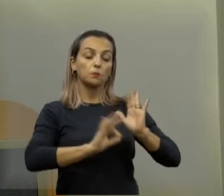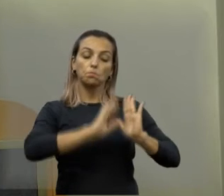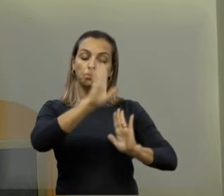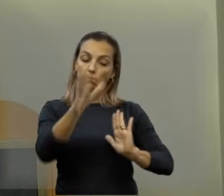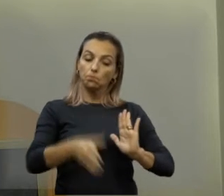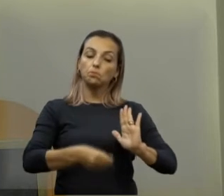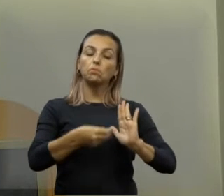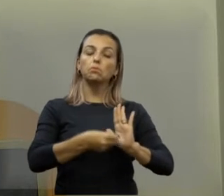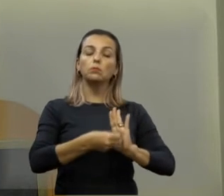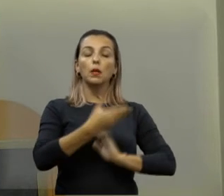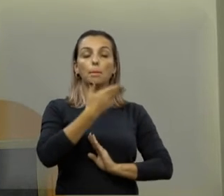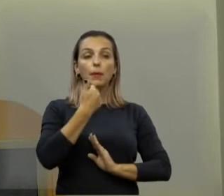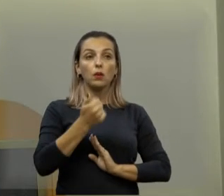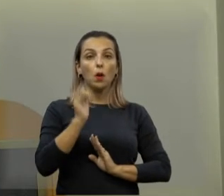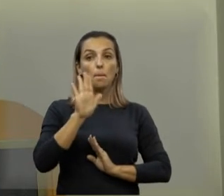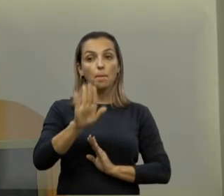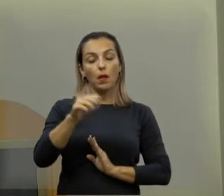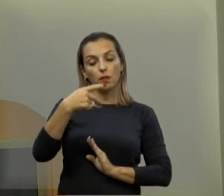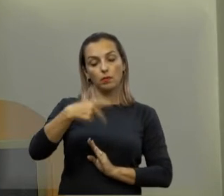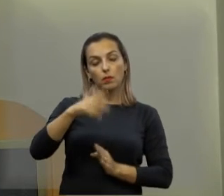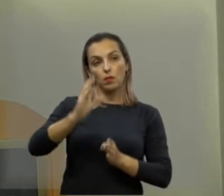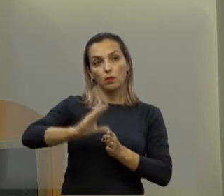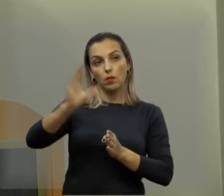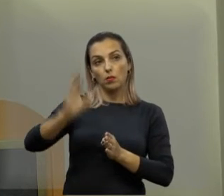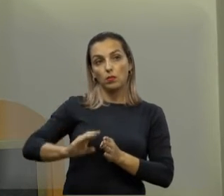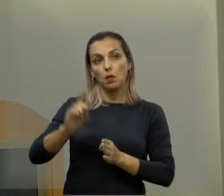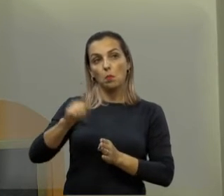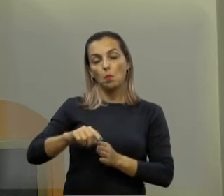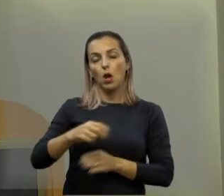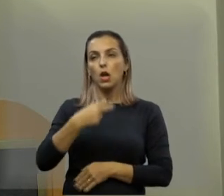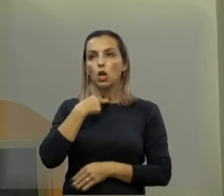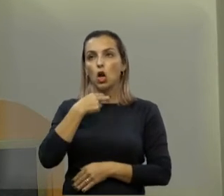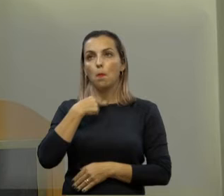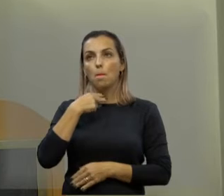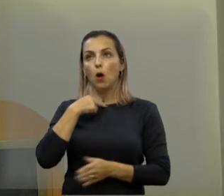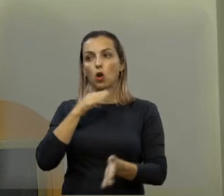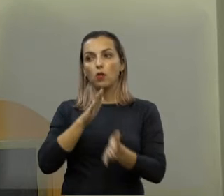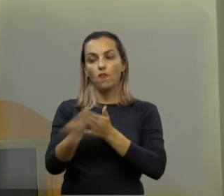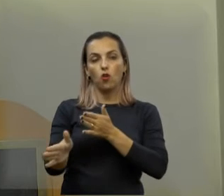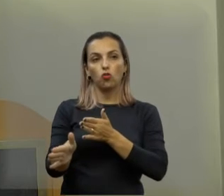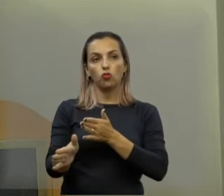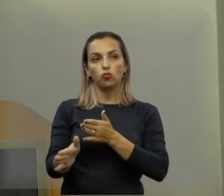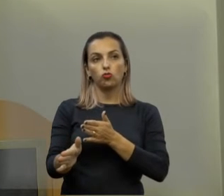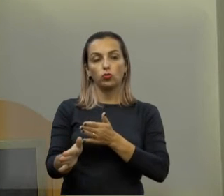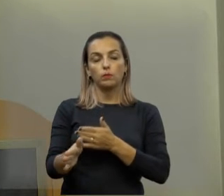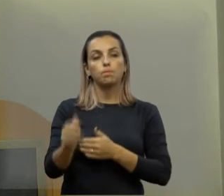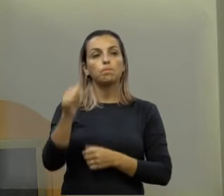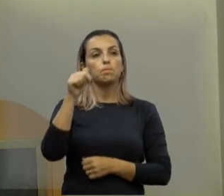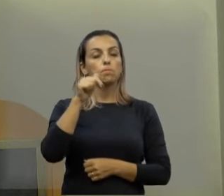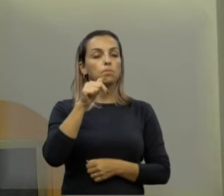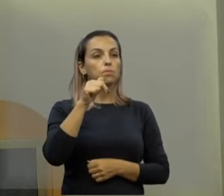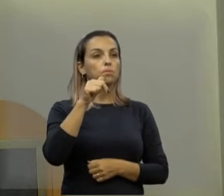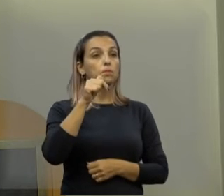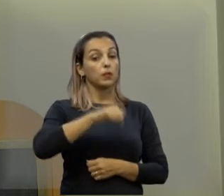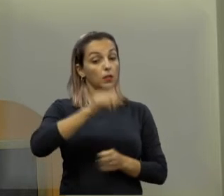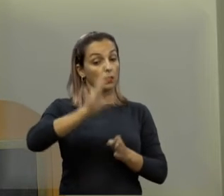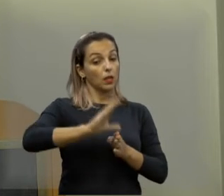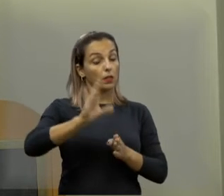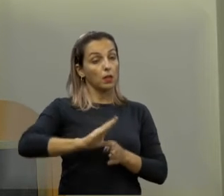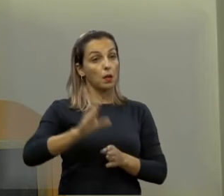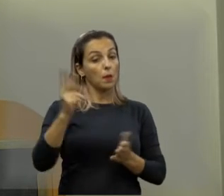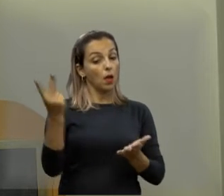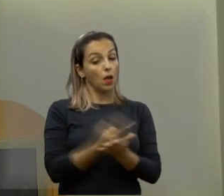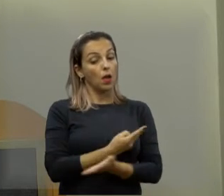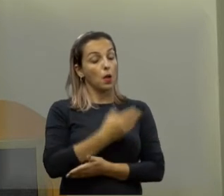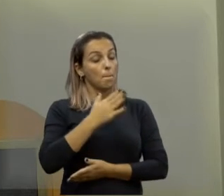o projeto Mas essa casa eu não pode se acovardar essa casa teria que já há muito tempo é uma falha minha também